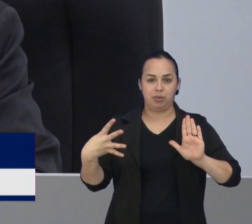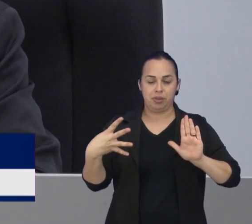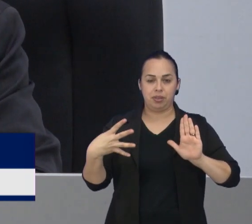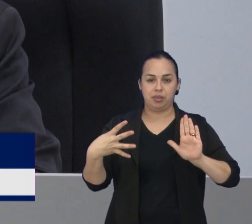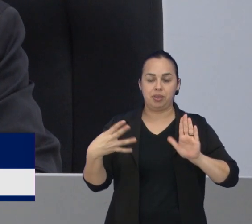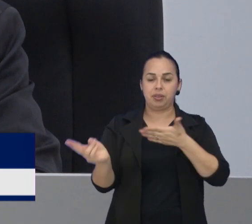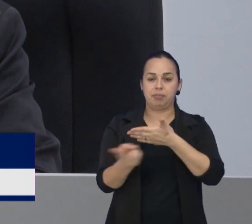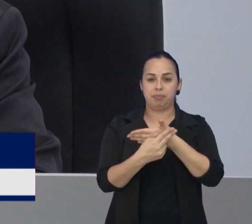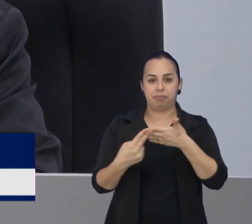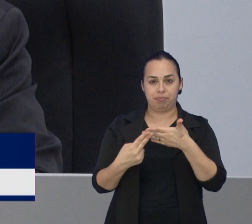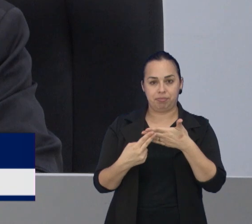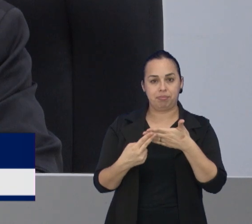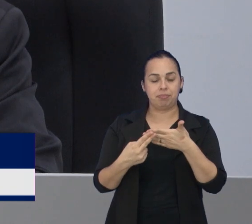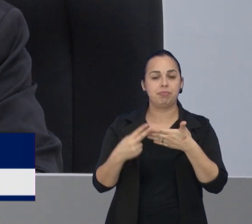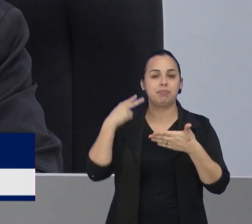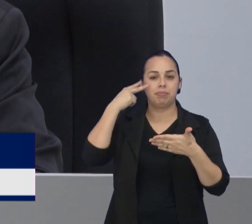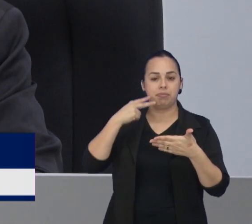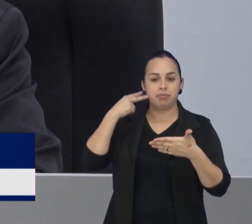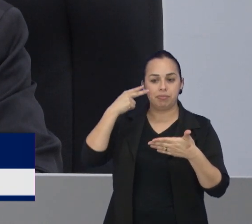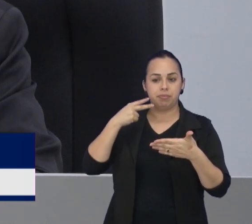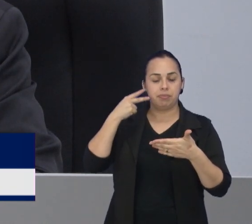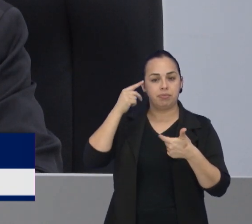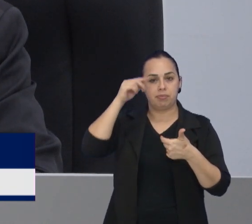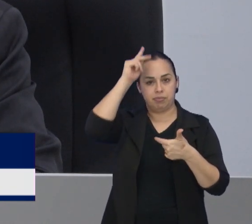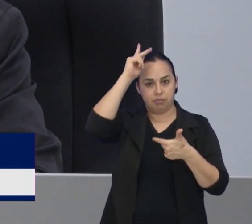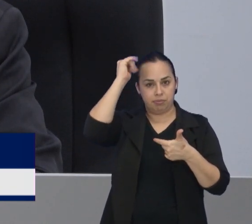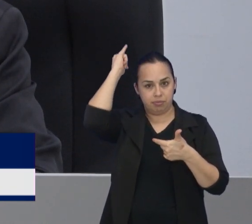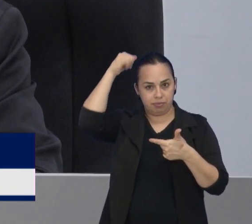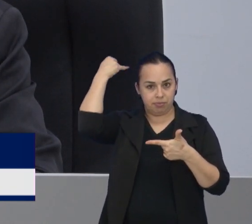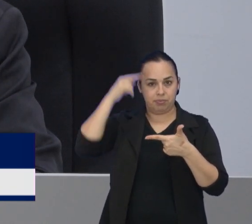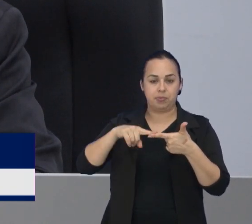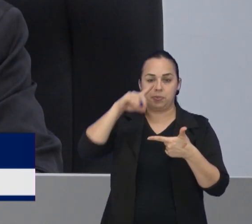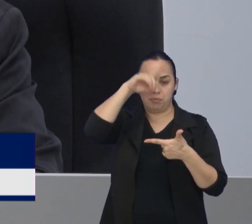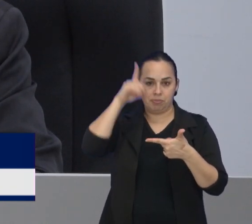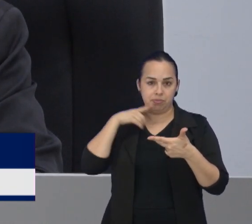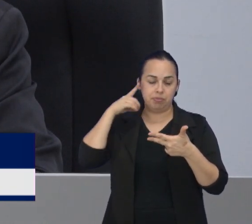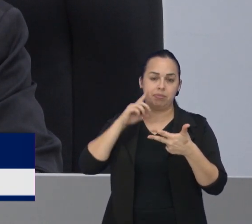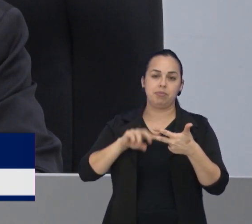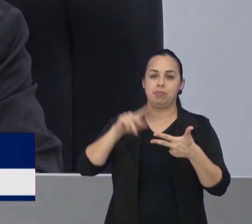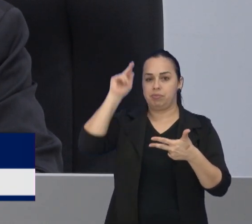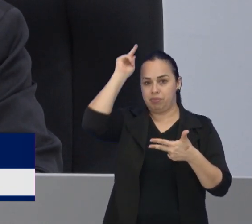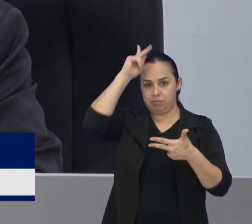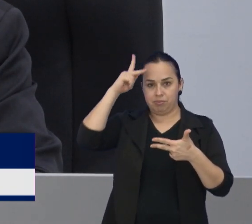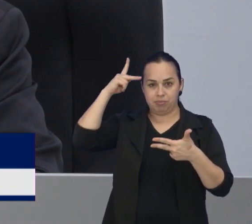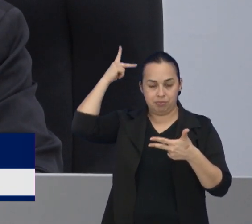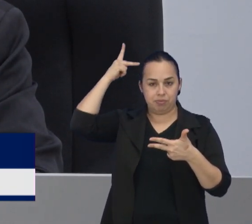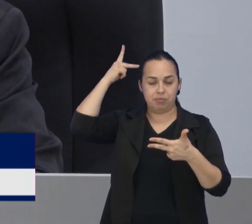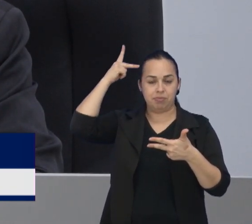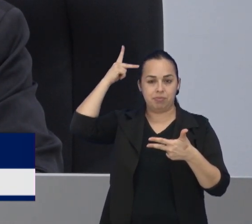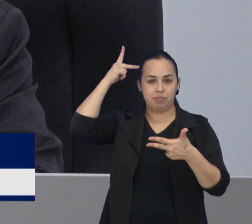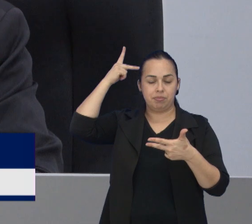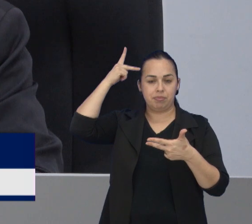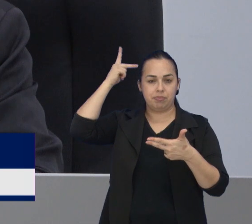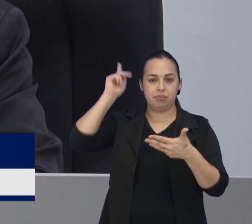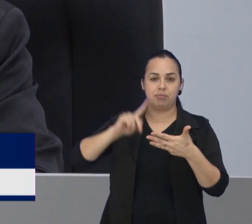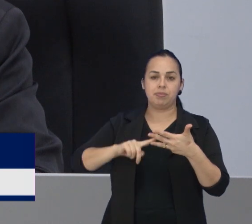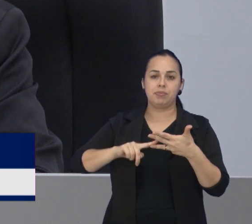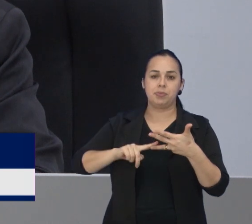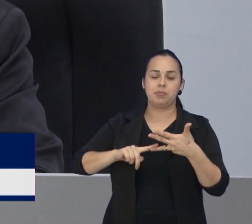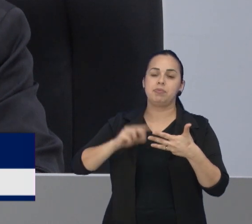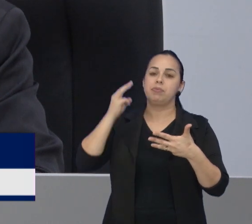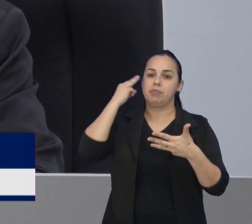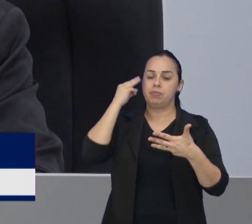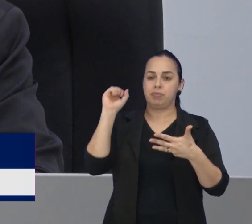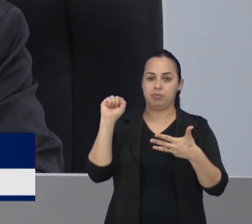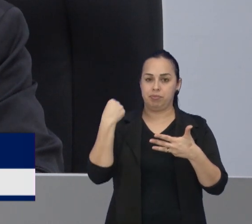167/2024. Autoria: vereadores Dr. José Cláudio, Dulce Rita, vereador Fernando Petiti e vereador